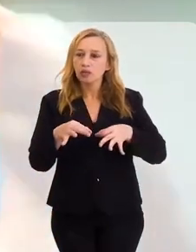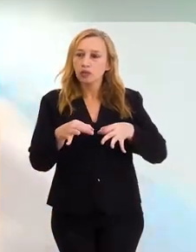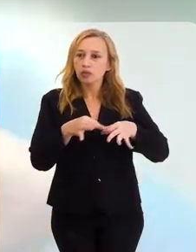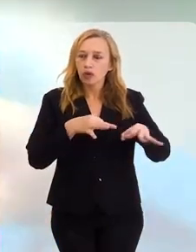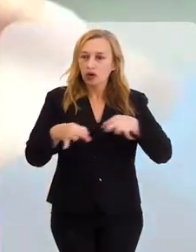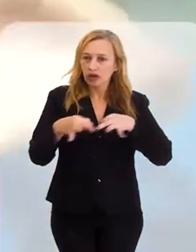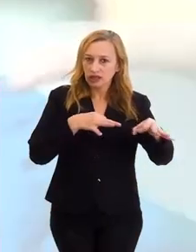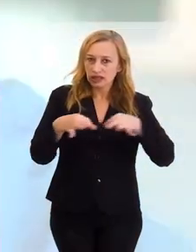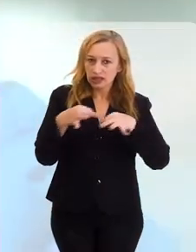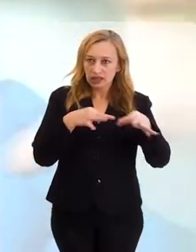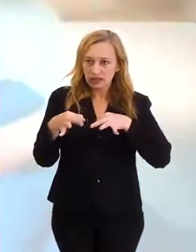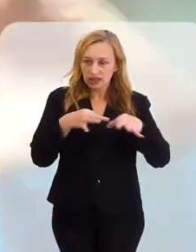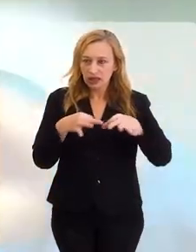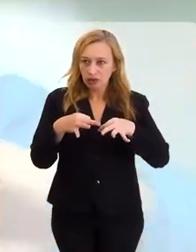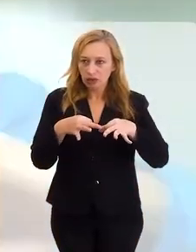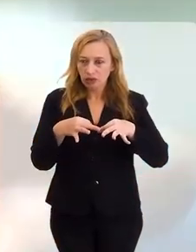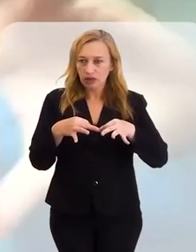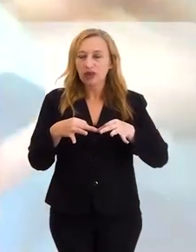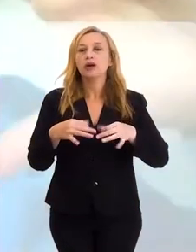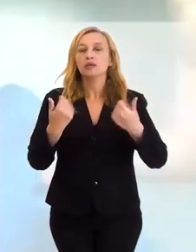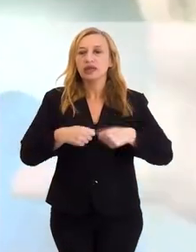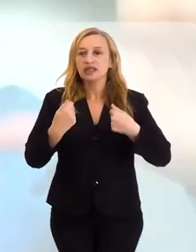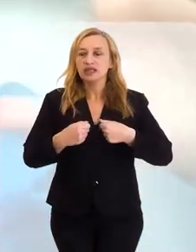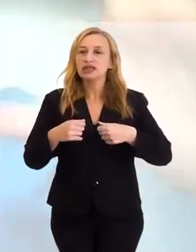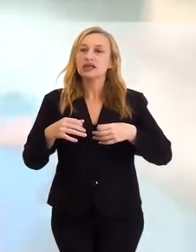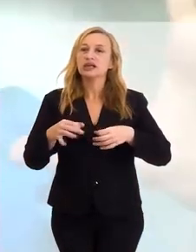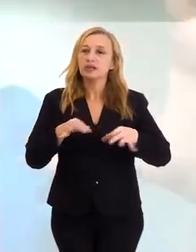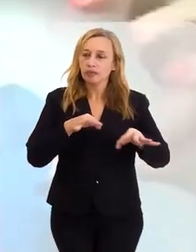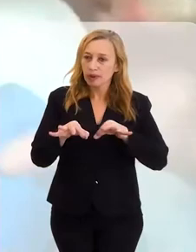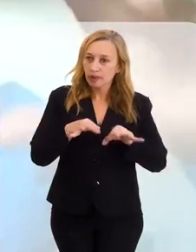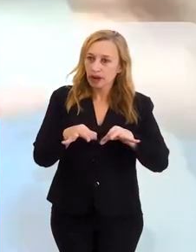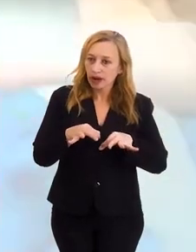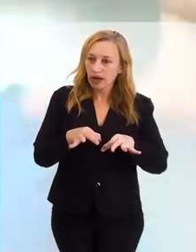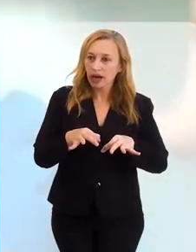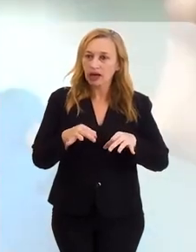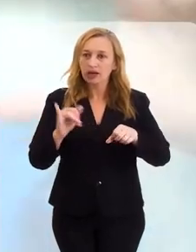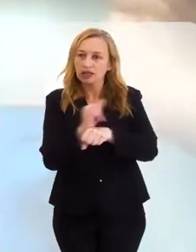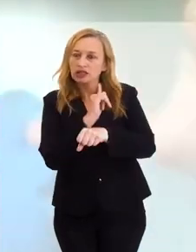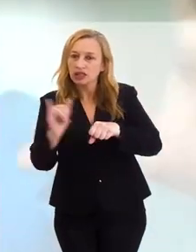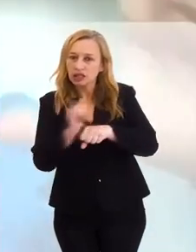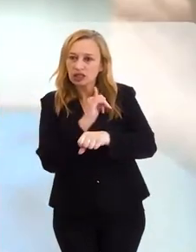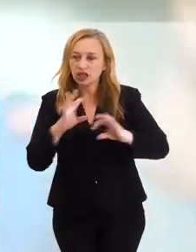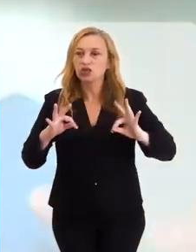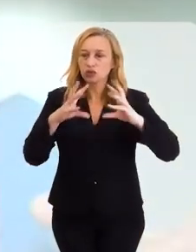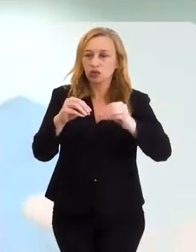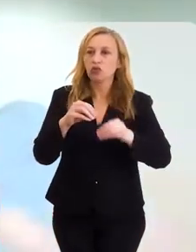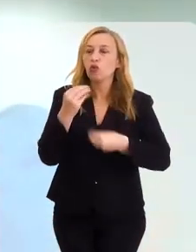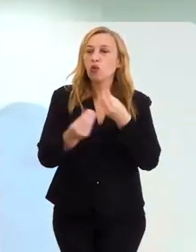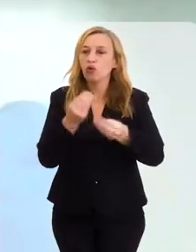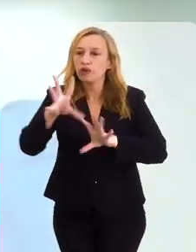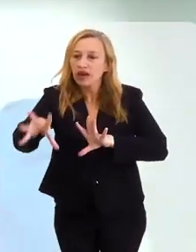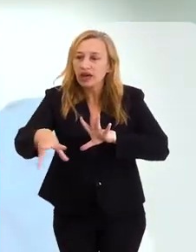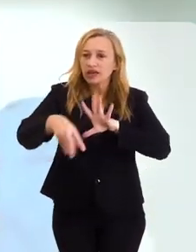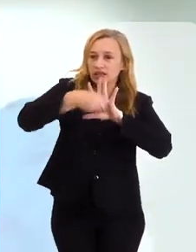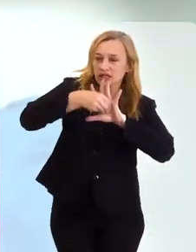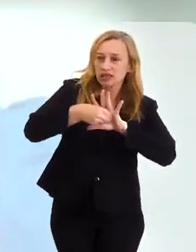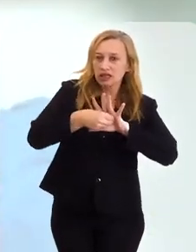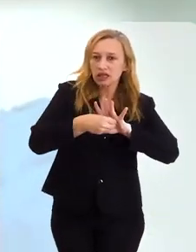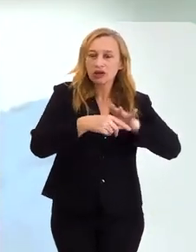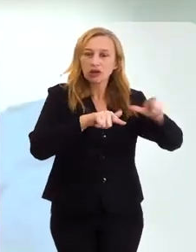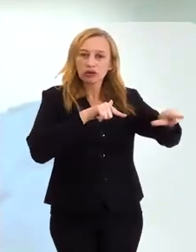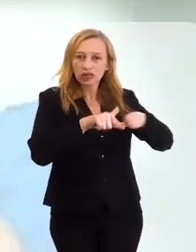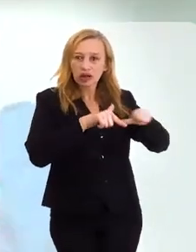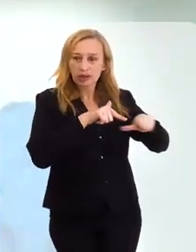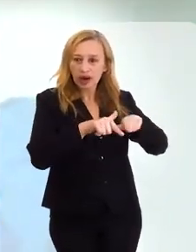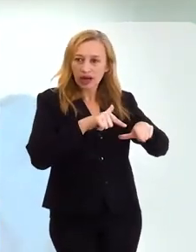agora eu estou falando da liderança organizacional. Eu preciso que a organização se prepare e planeje corretamente como inserir o teletrabalho